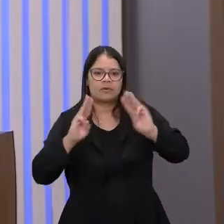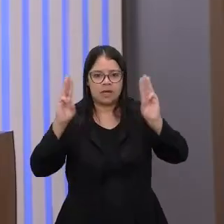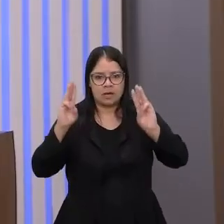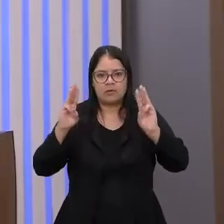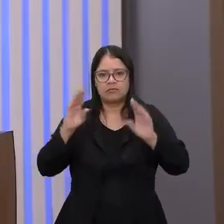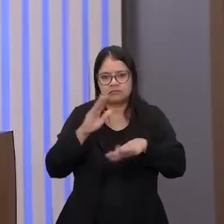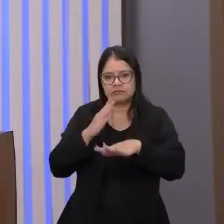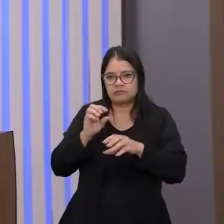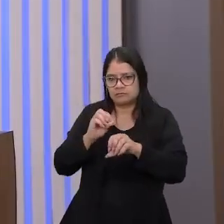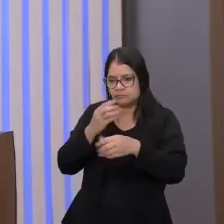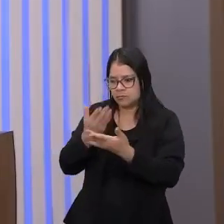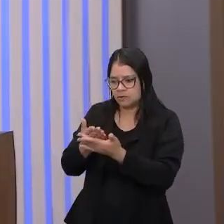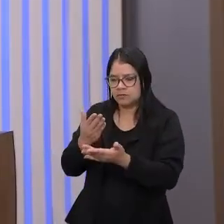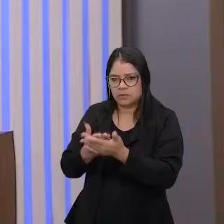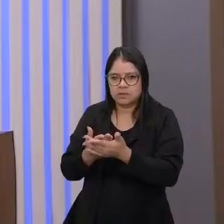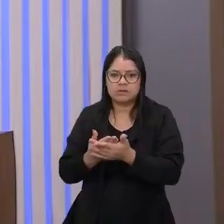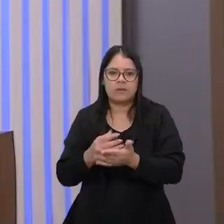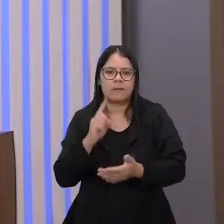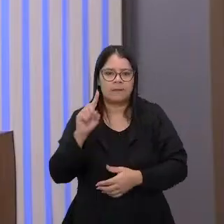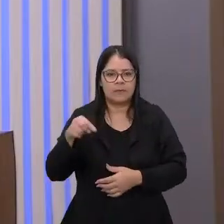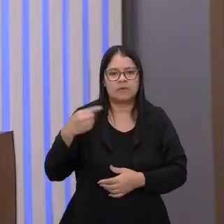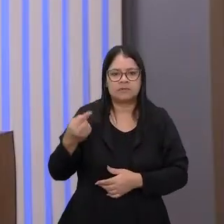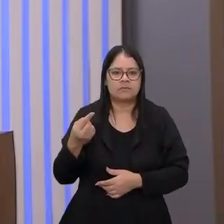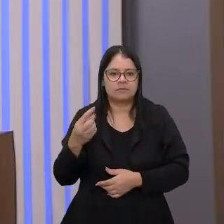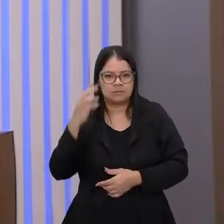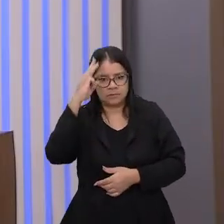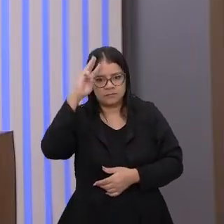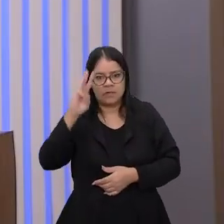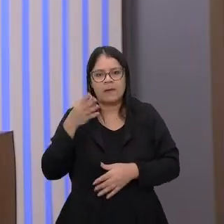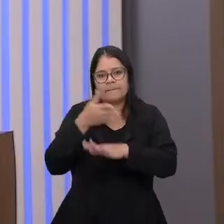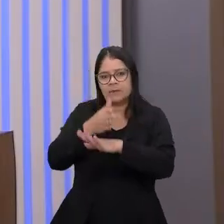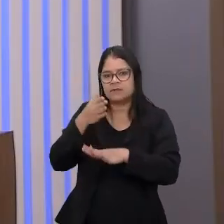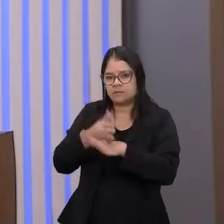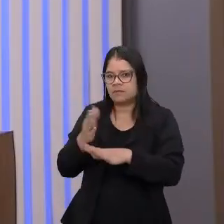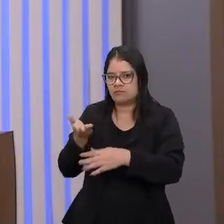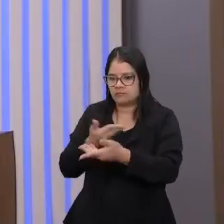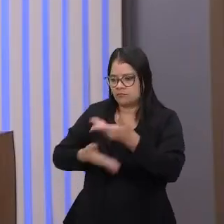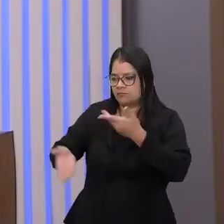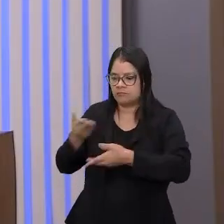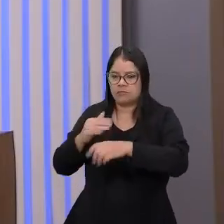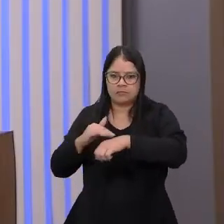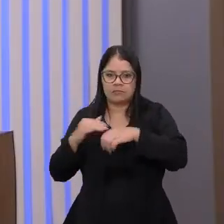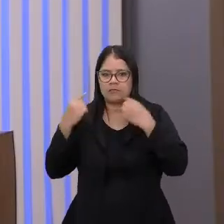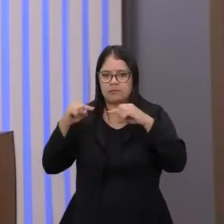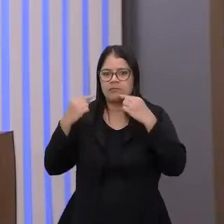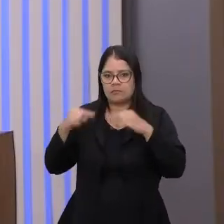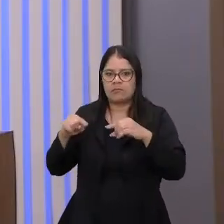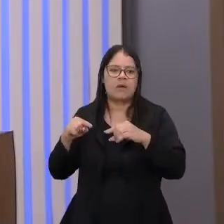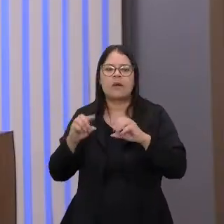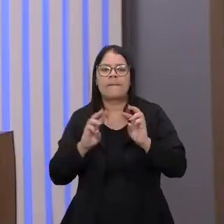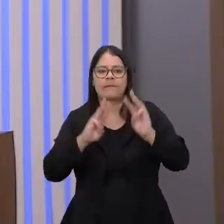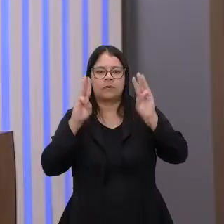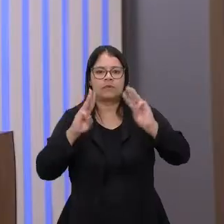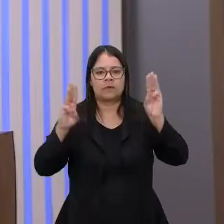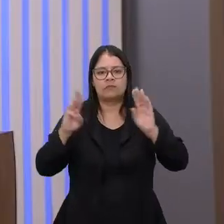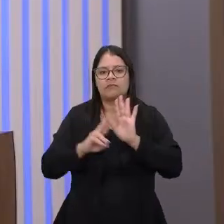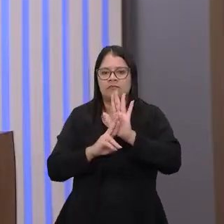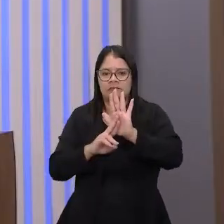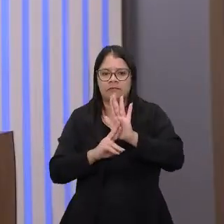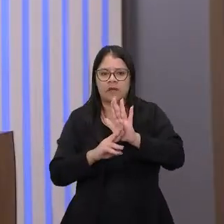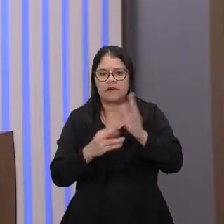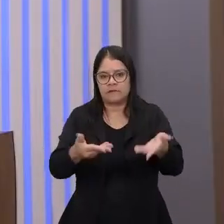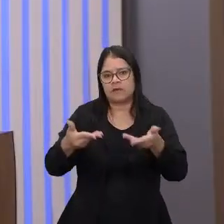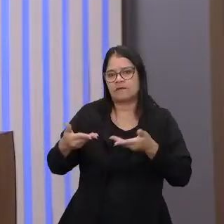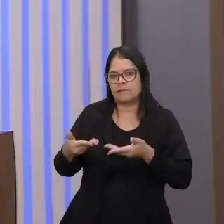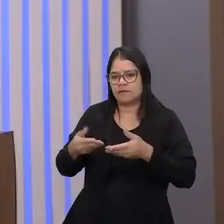a próxima terça-feira está previsto o Participe, que é o bate-papo ambiental que tem no portal, que é sobre também a conferência. Então fica o